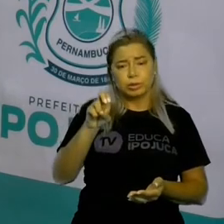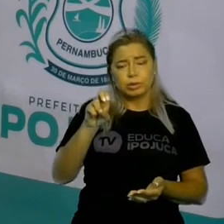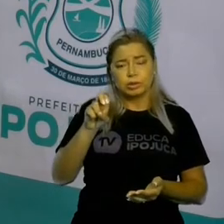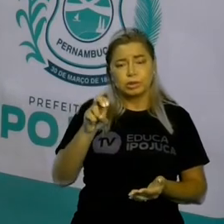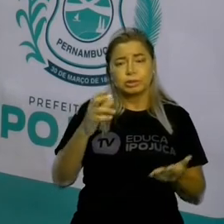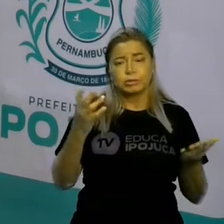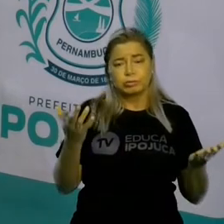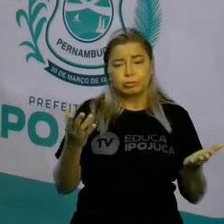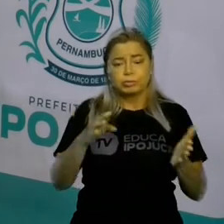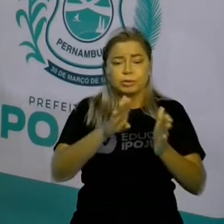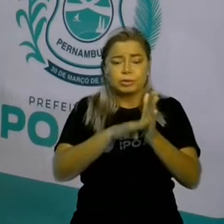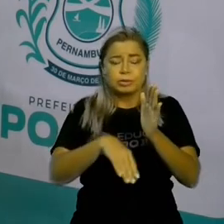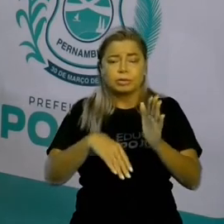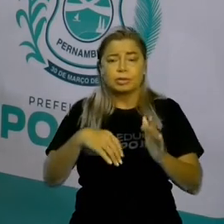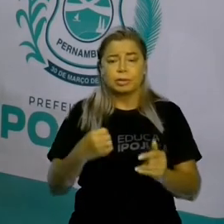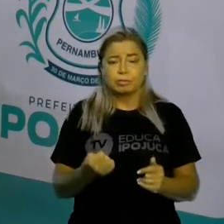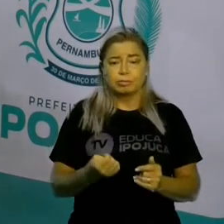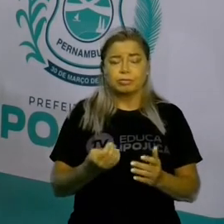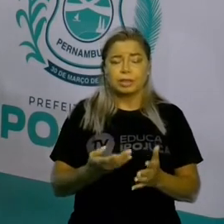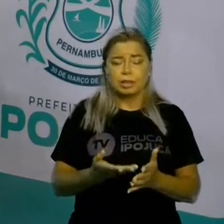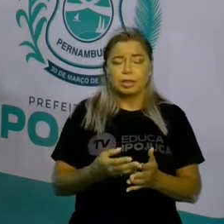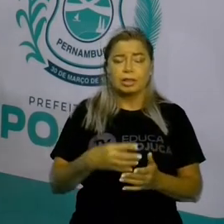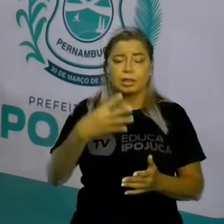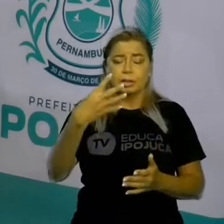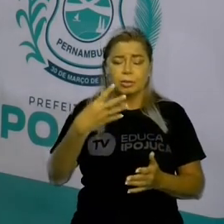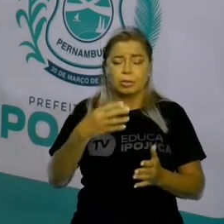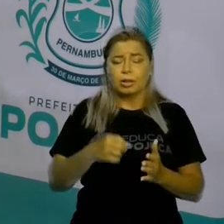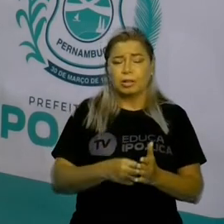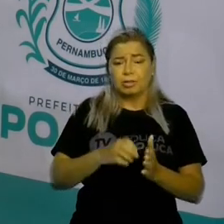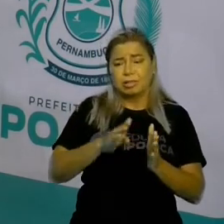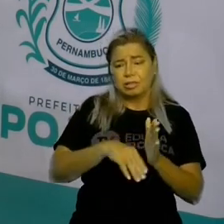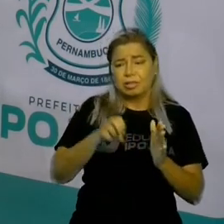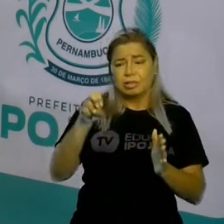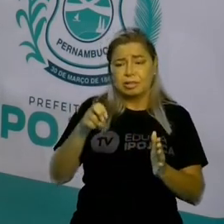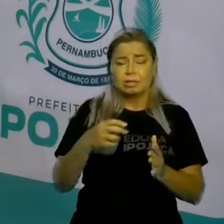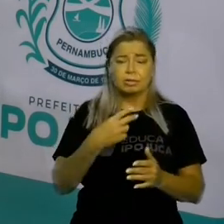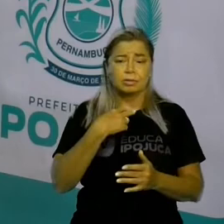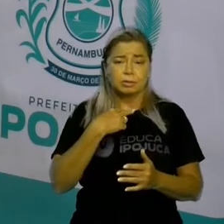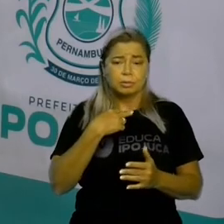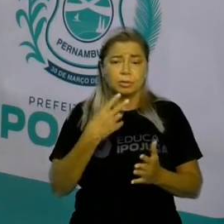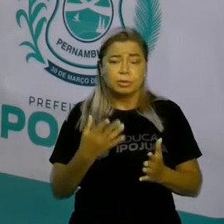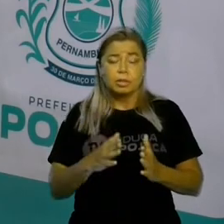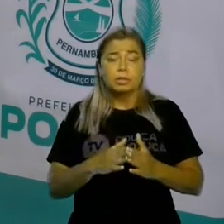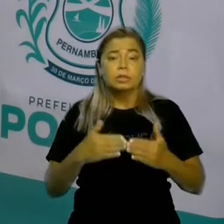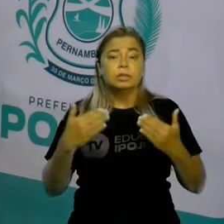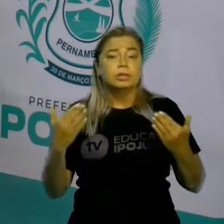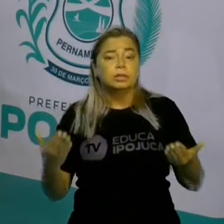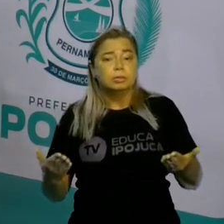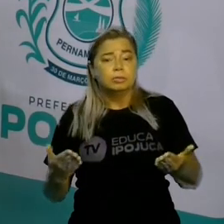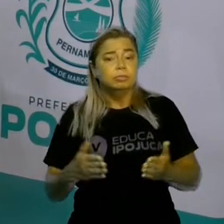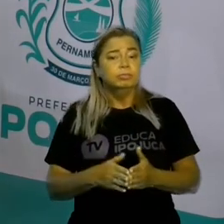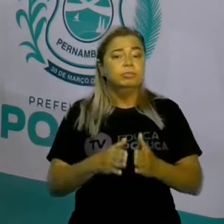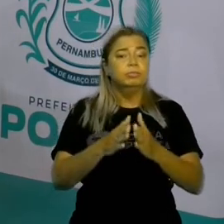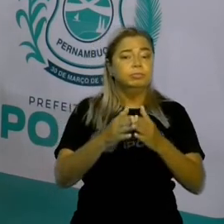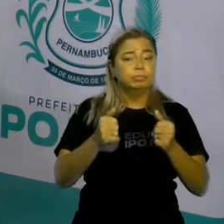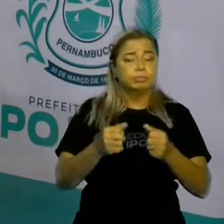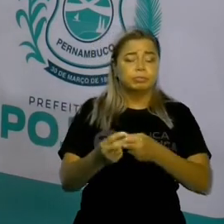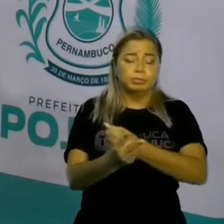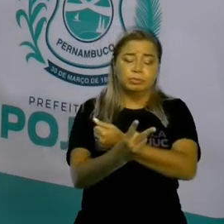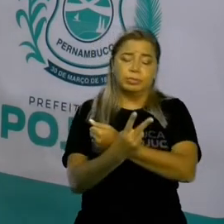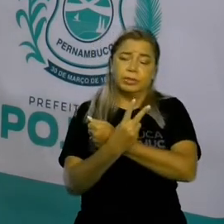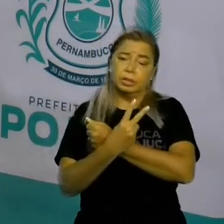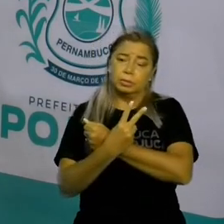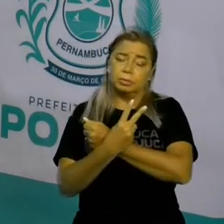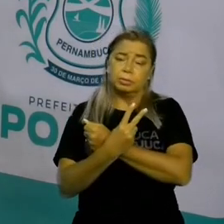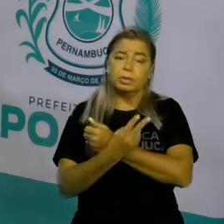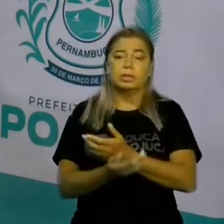a dezena. E aí, na dezena, quando ele me cede uma única dezena, nas unidades viram